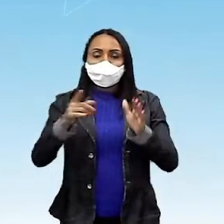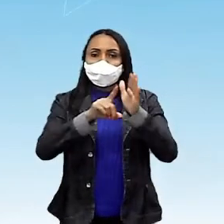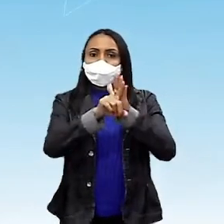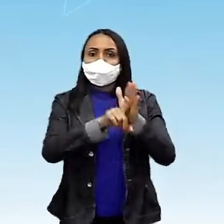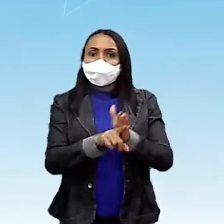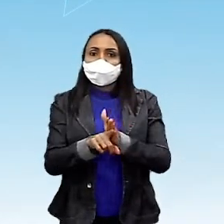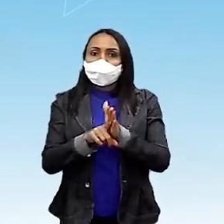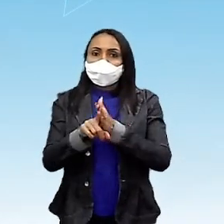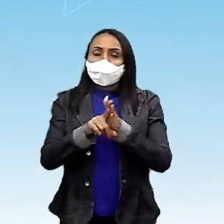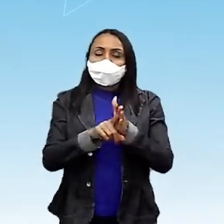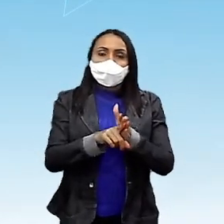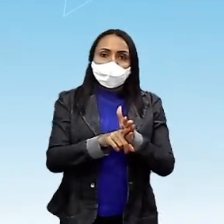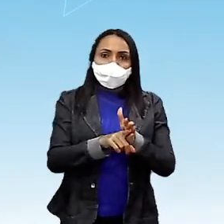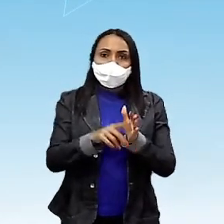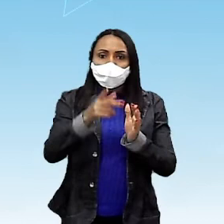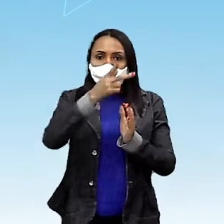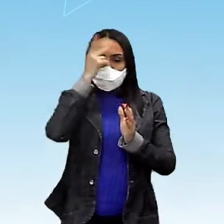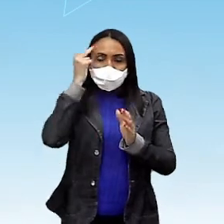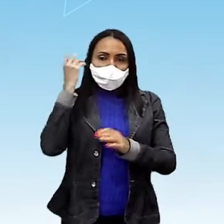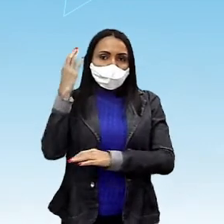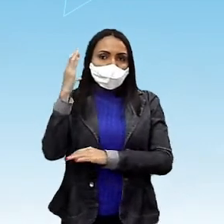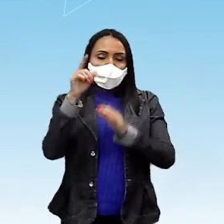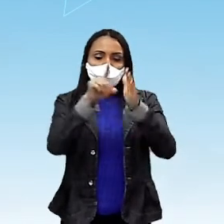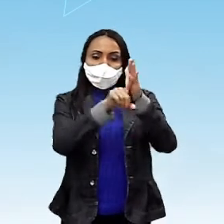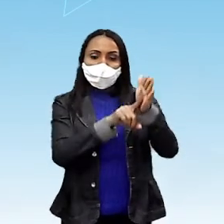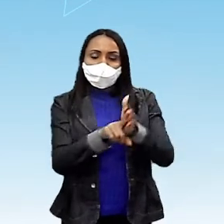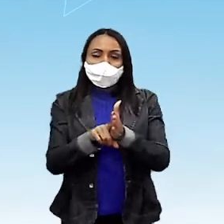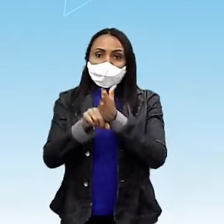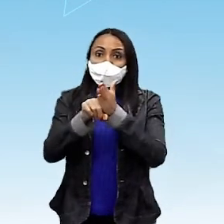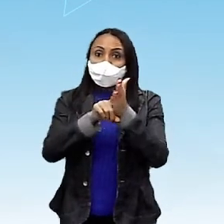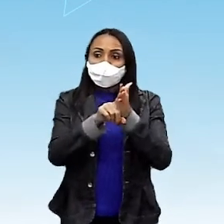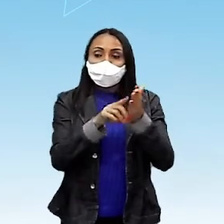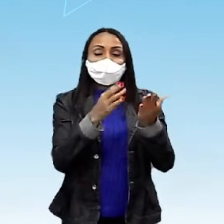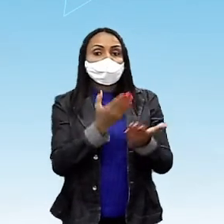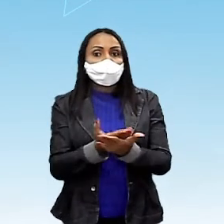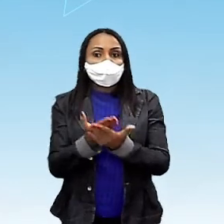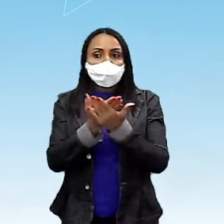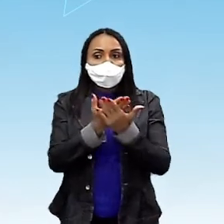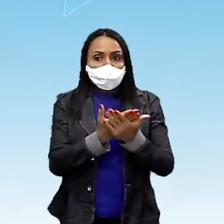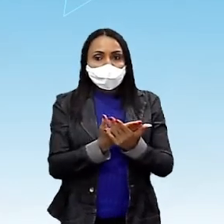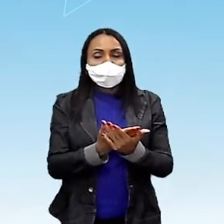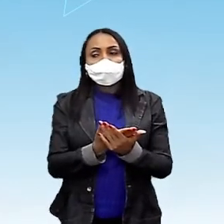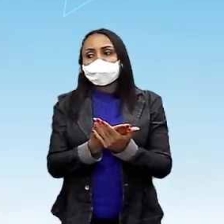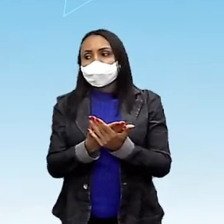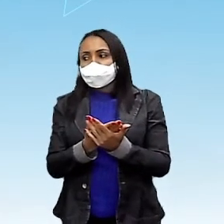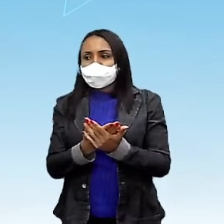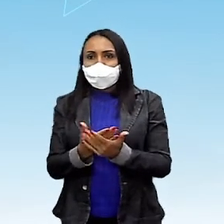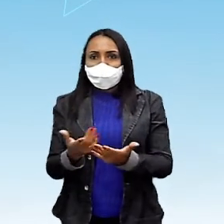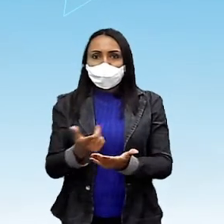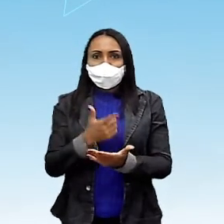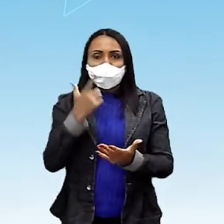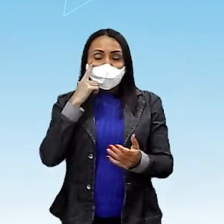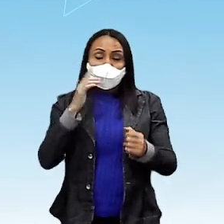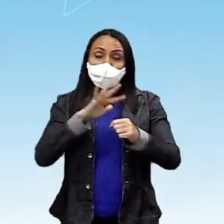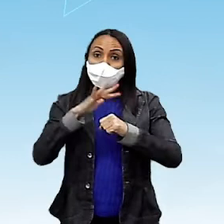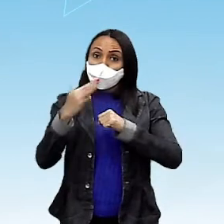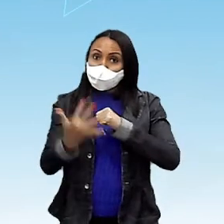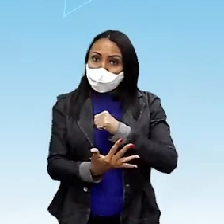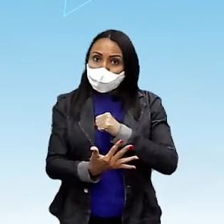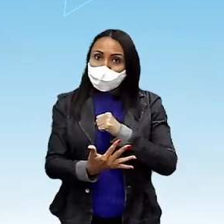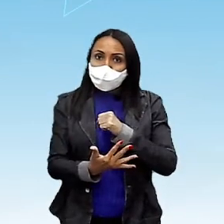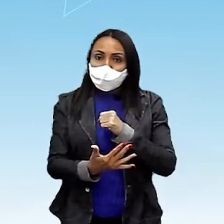pesquisadores, cientistas que estão pesquisando, estudando, certo? Sobre a Covid,